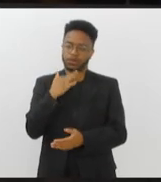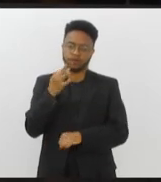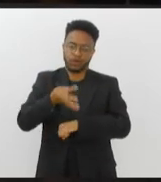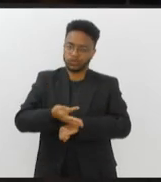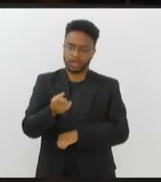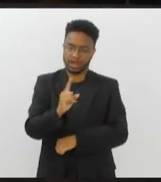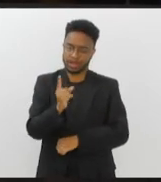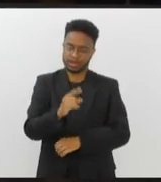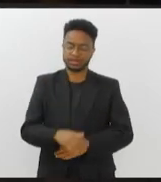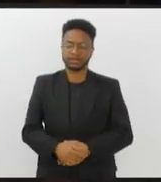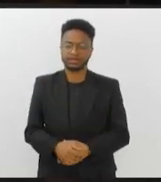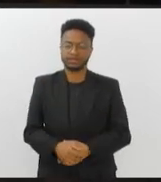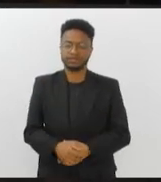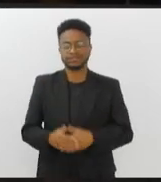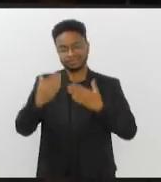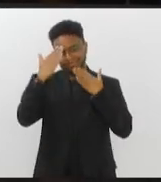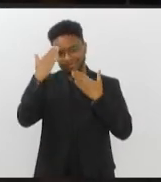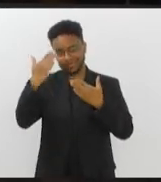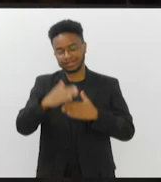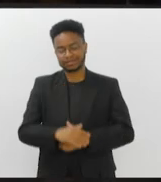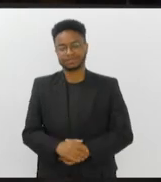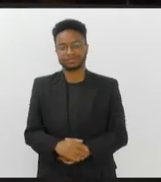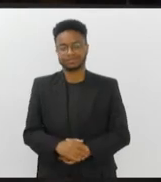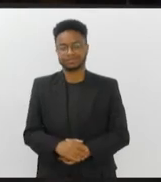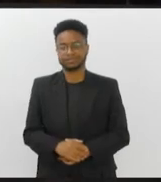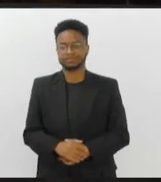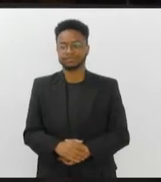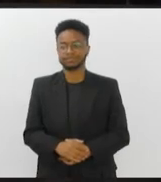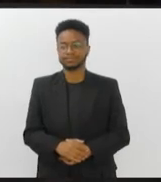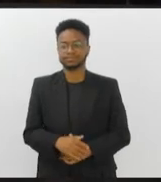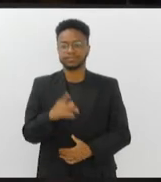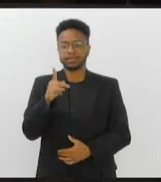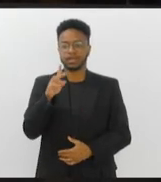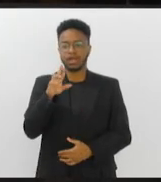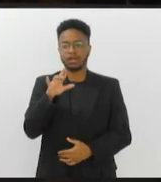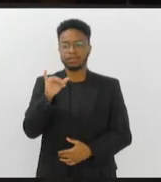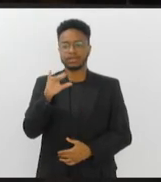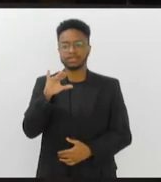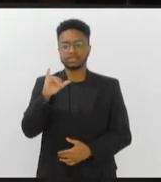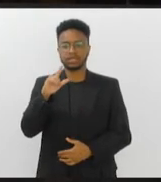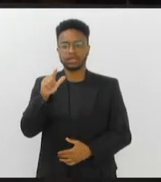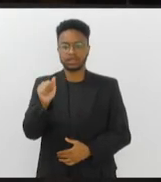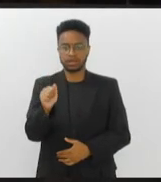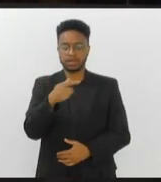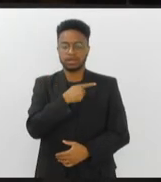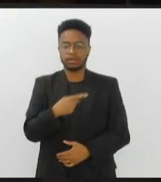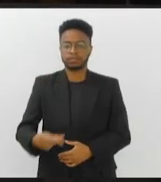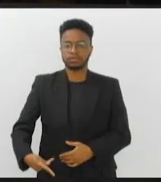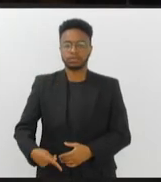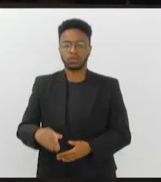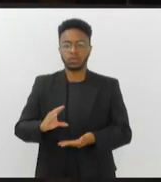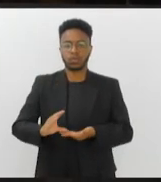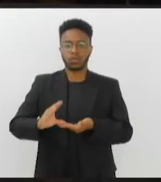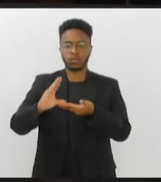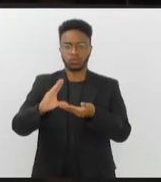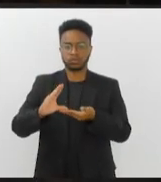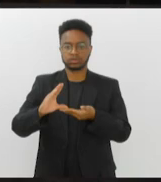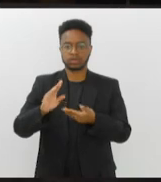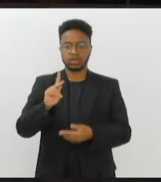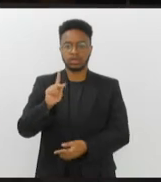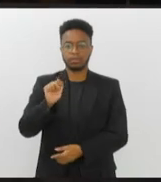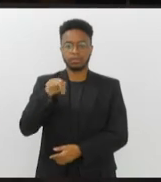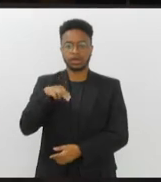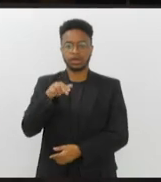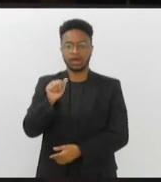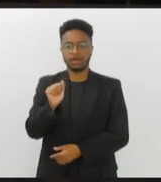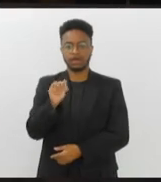homenagem. Obrigada. A Priscila Cadete, presidente do Conselho Pan-Africano